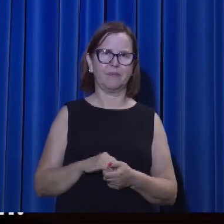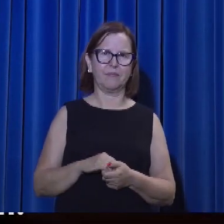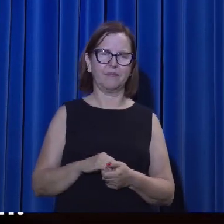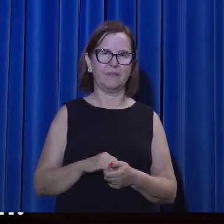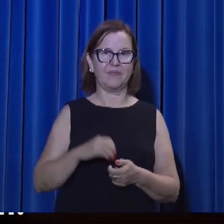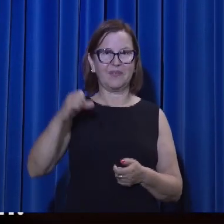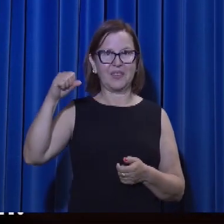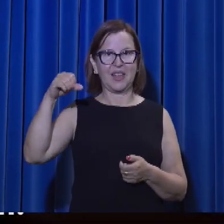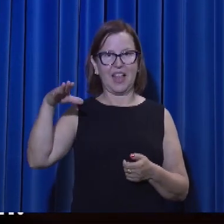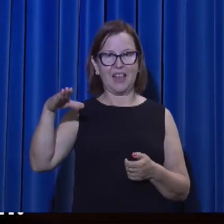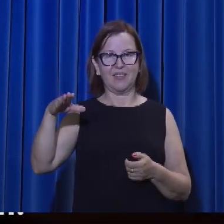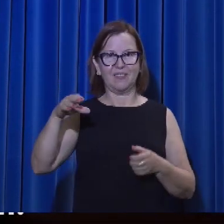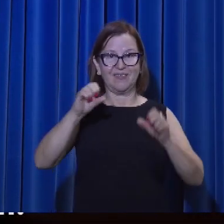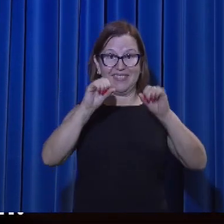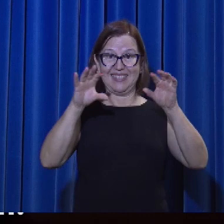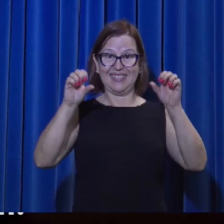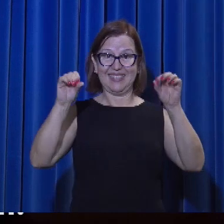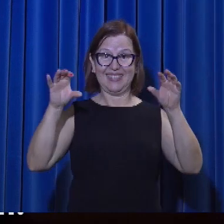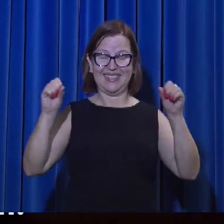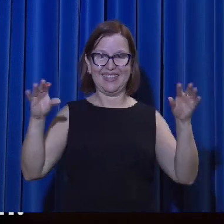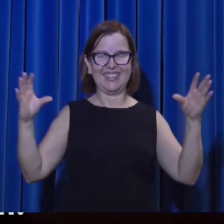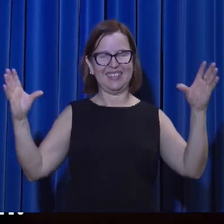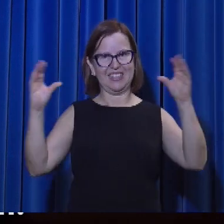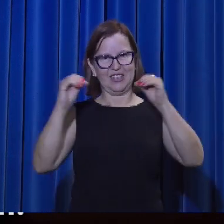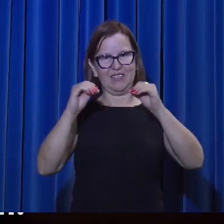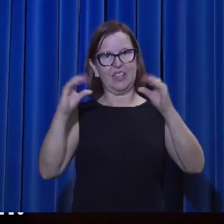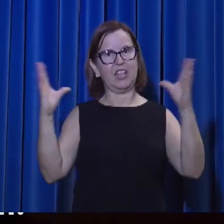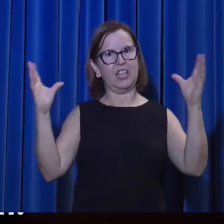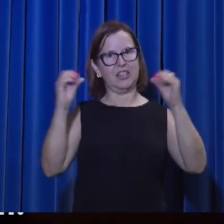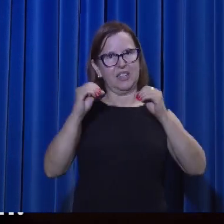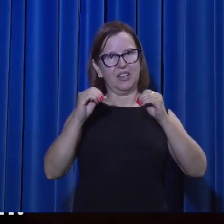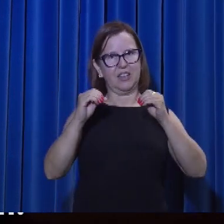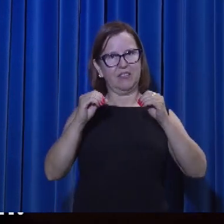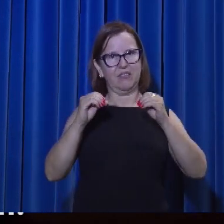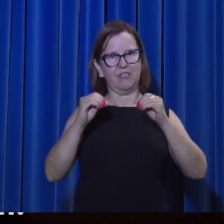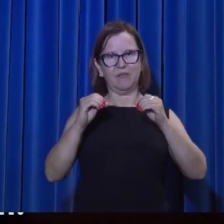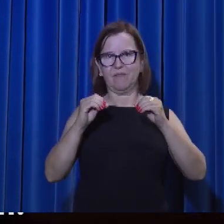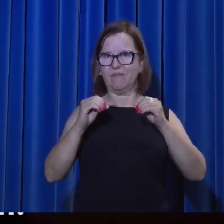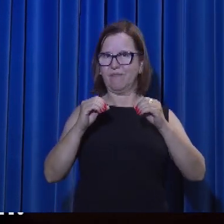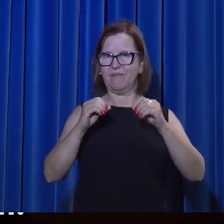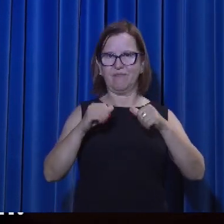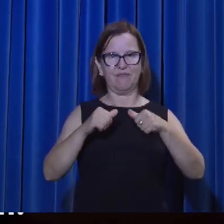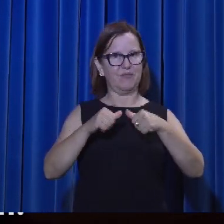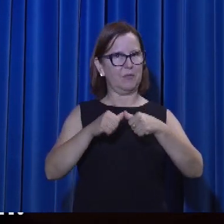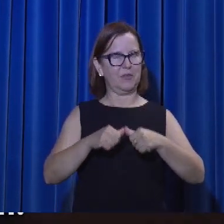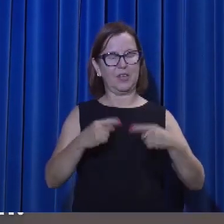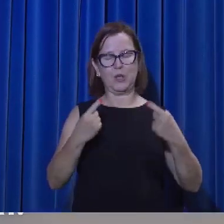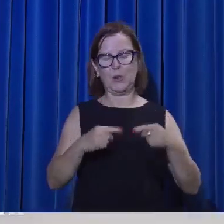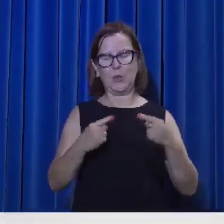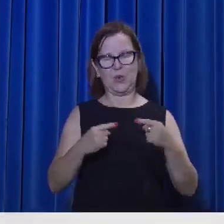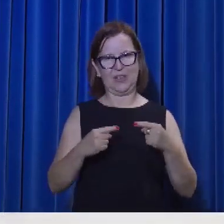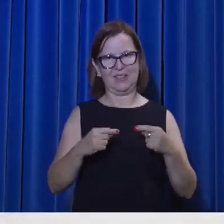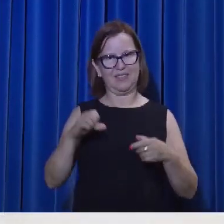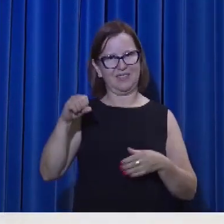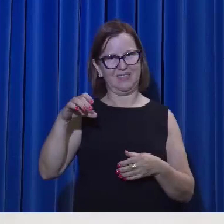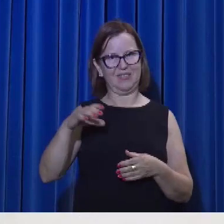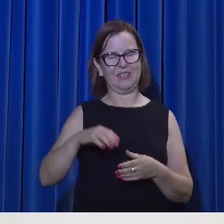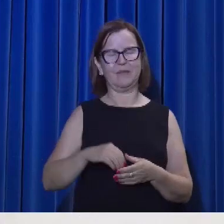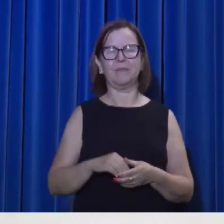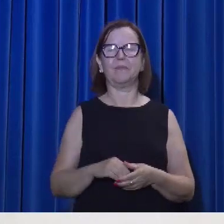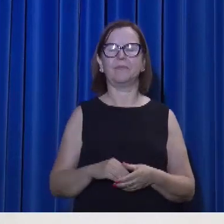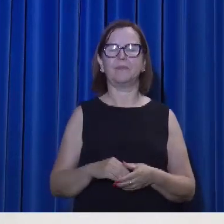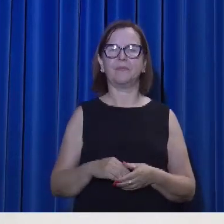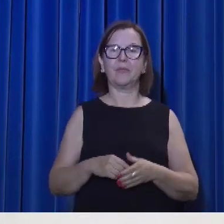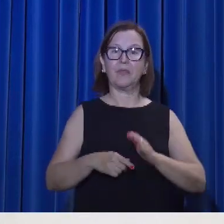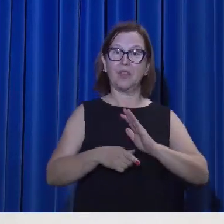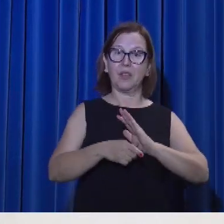A luz resplandece nas trevas, e as trevas não prevaleceram contra ela. Irmãos, antes da